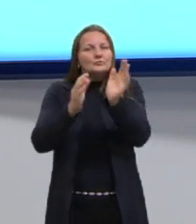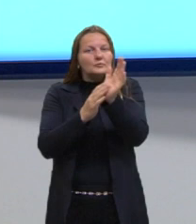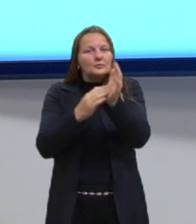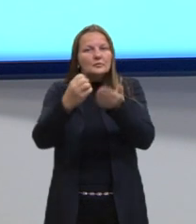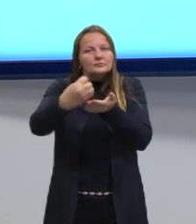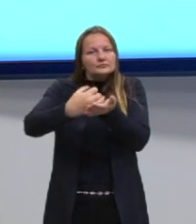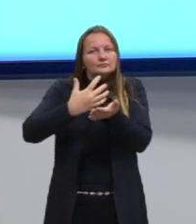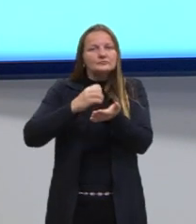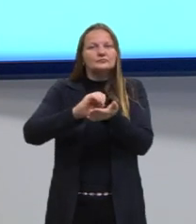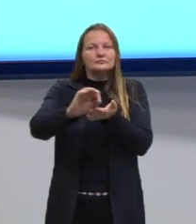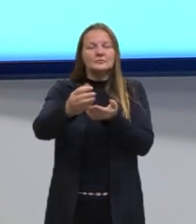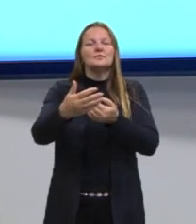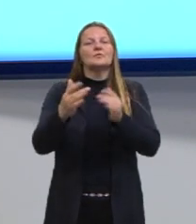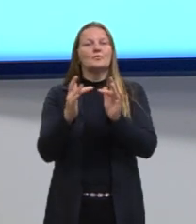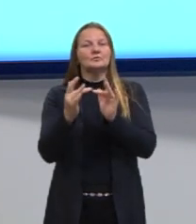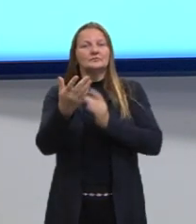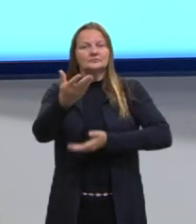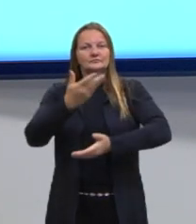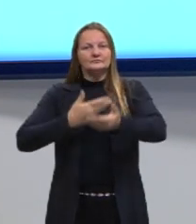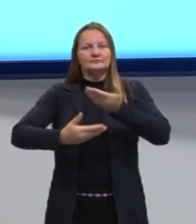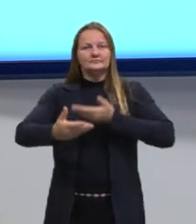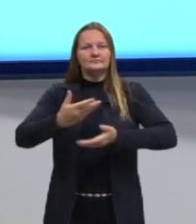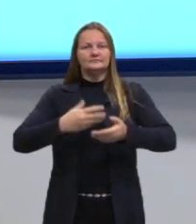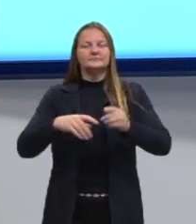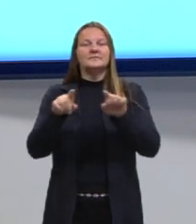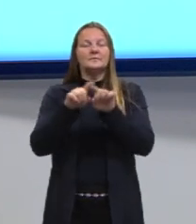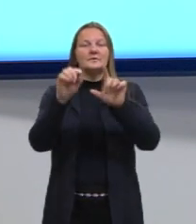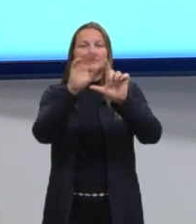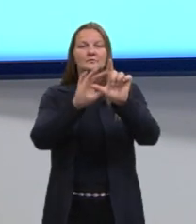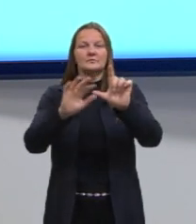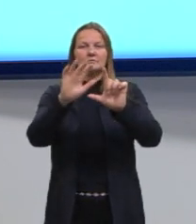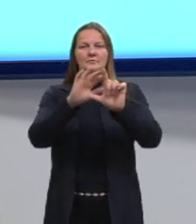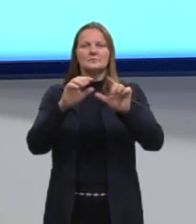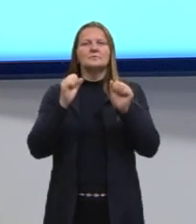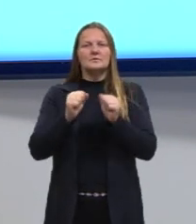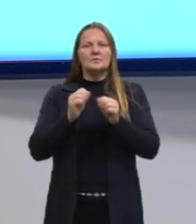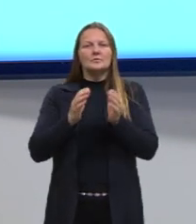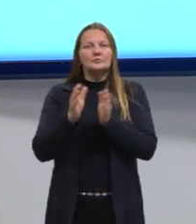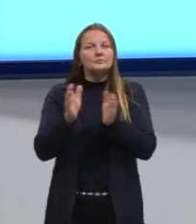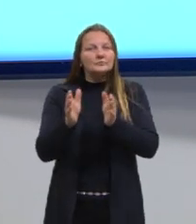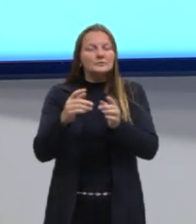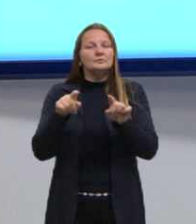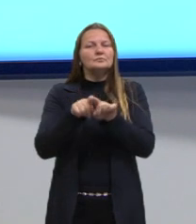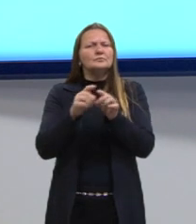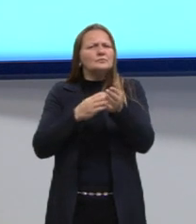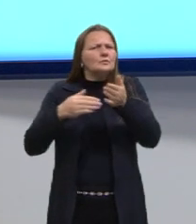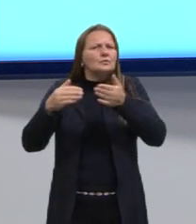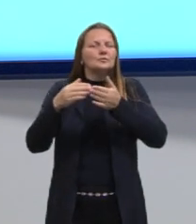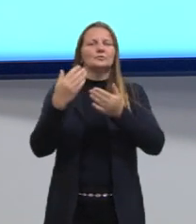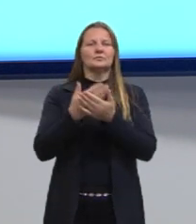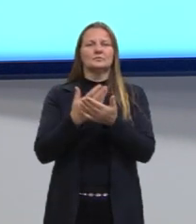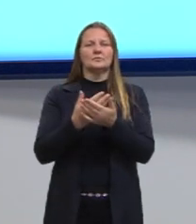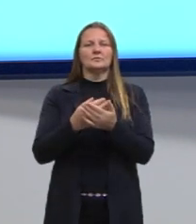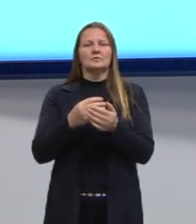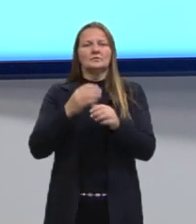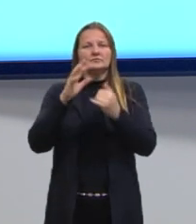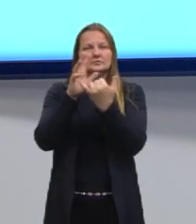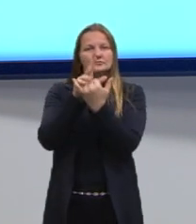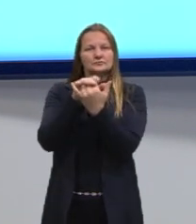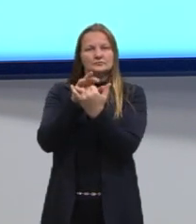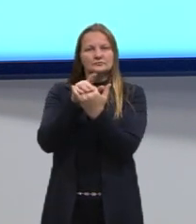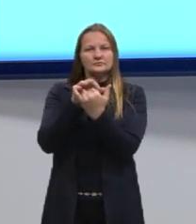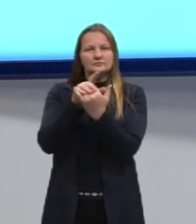aí para as nossas aulas e ali no QR Code vocês têm acesso a todas as aulas que já estão lá no YouTube